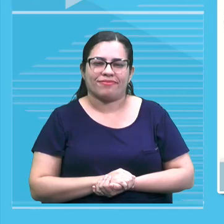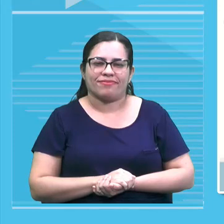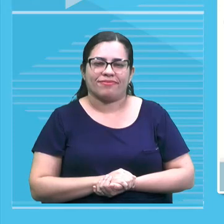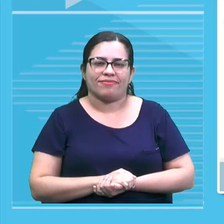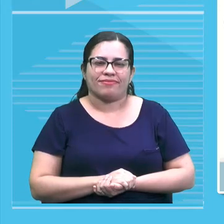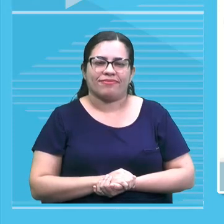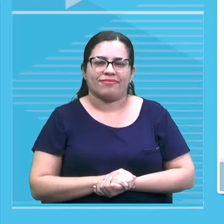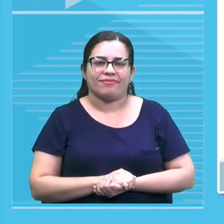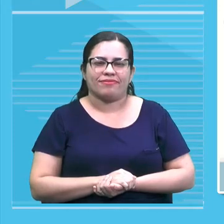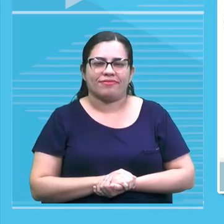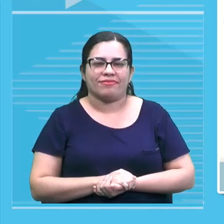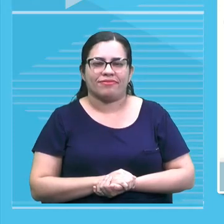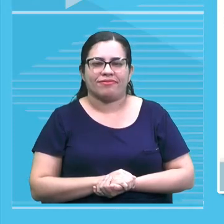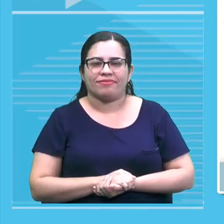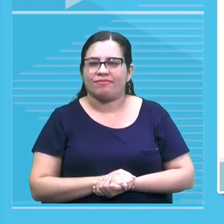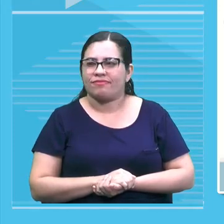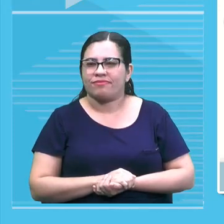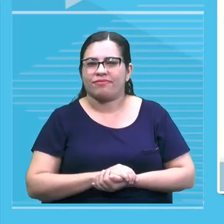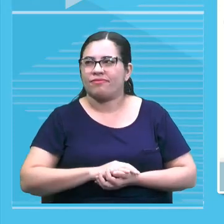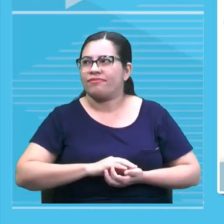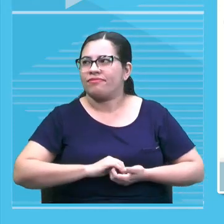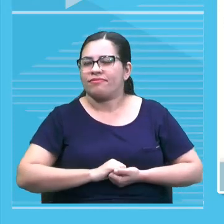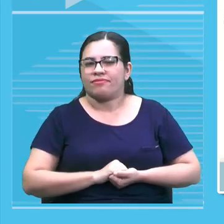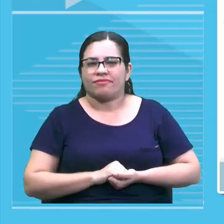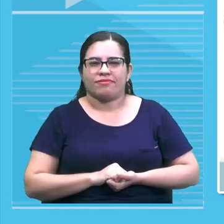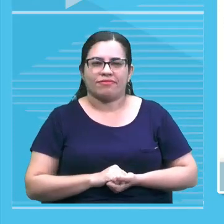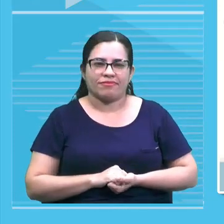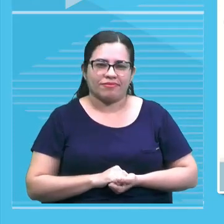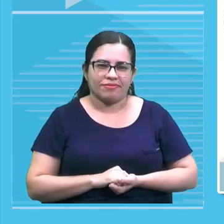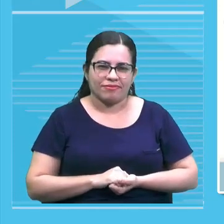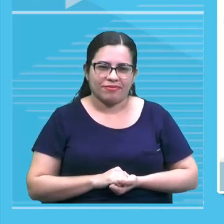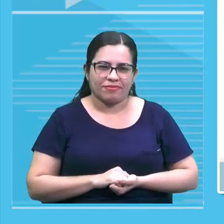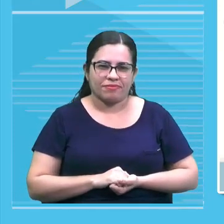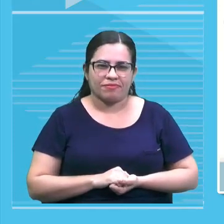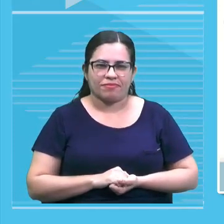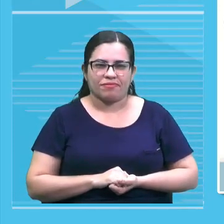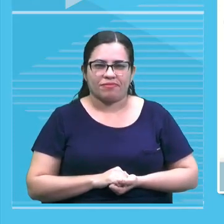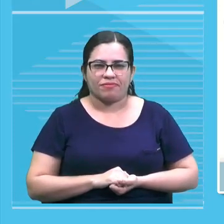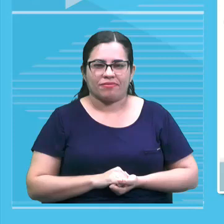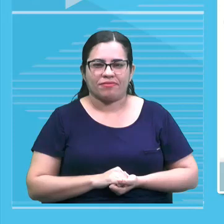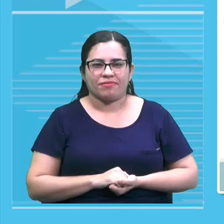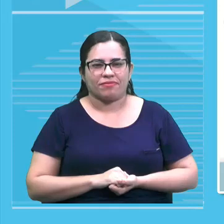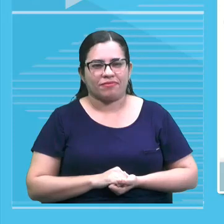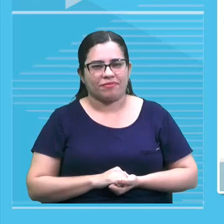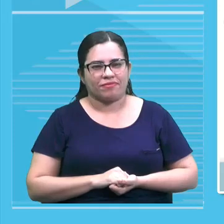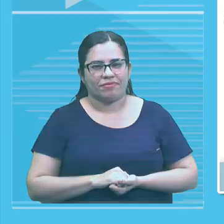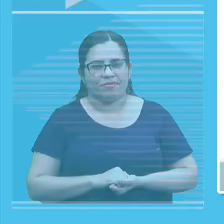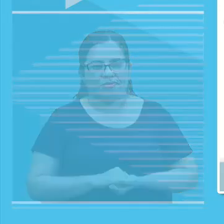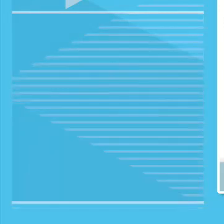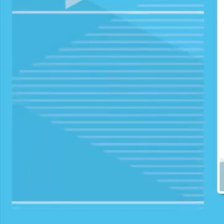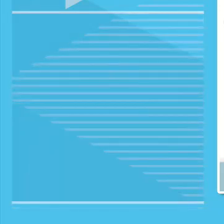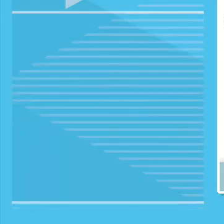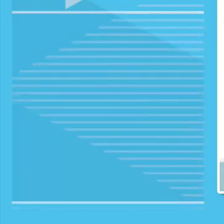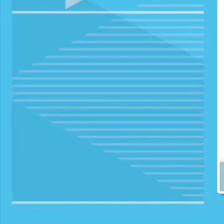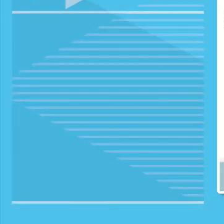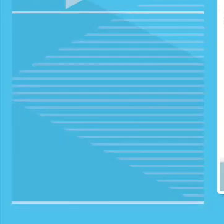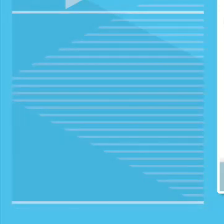não lembro dos exemplos Fitness né só lembro dos exemplos de limpeza de casa né